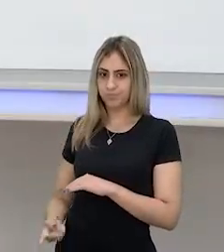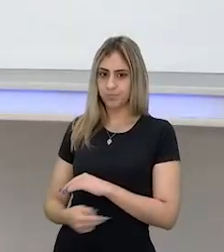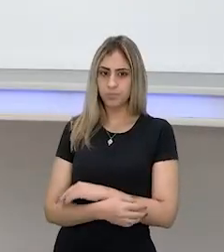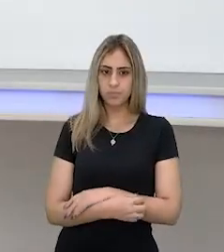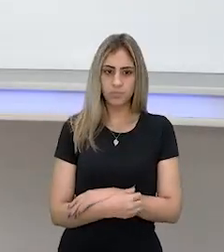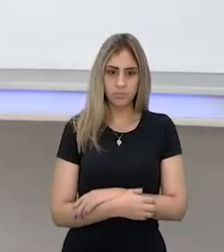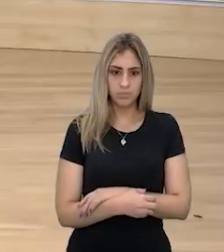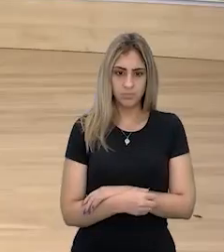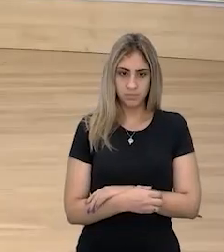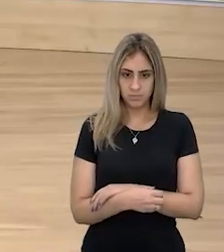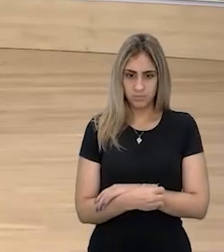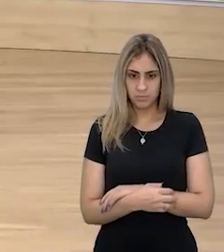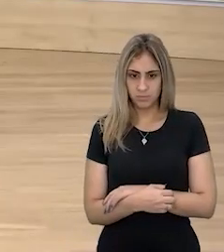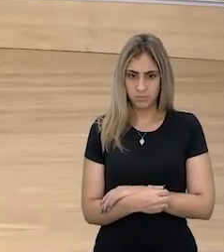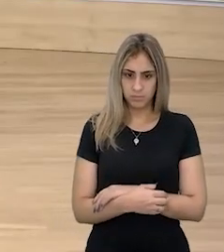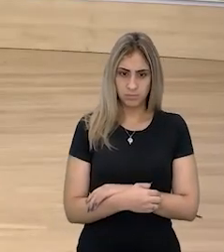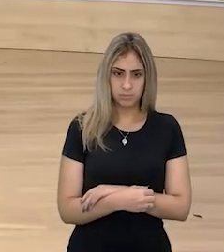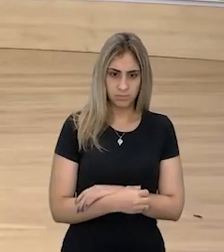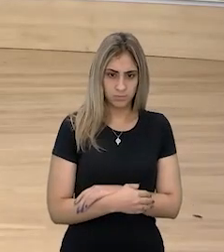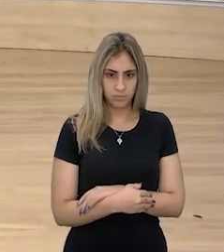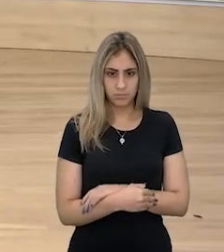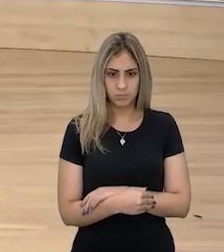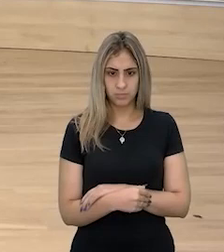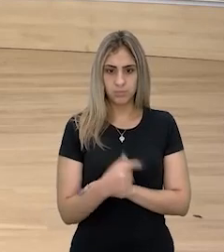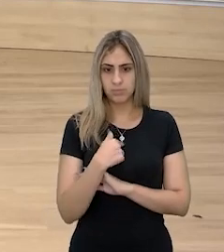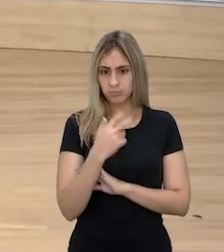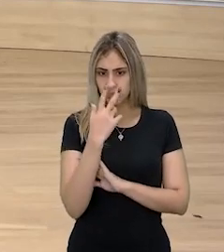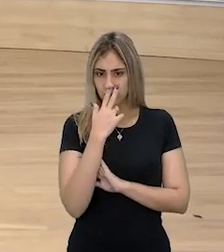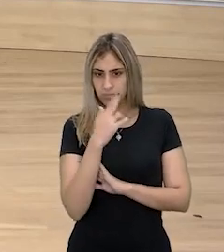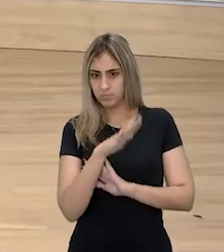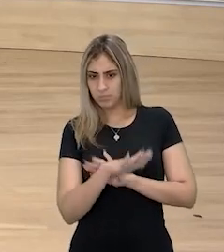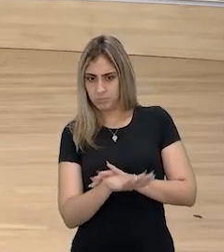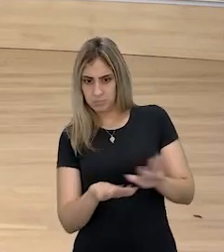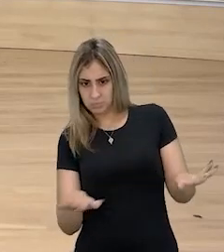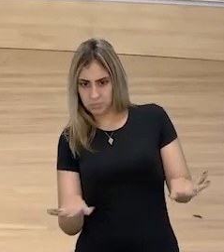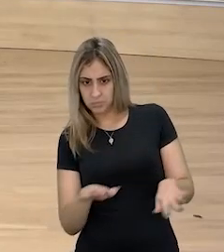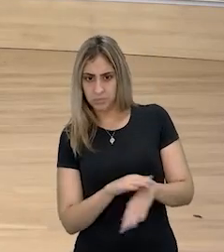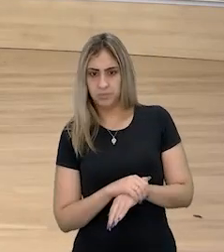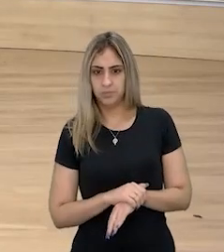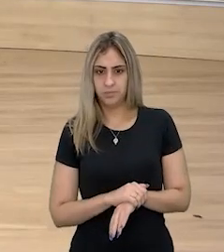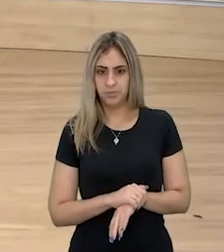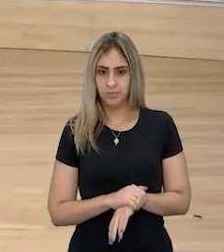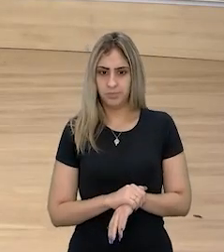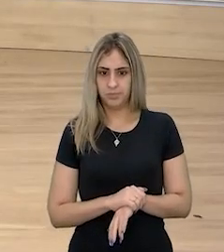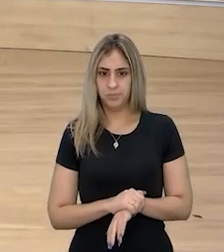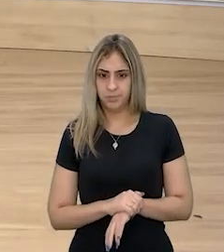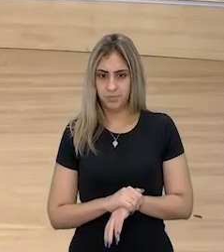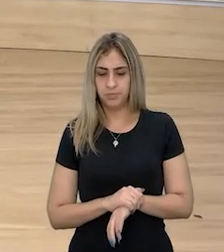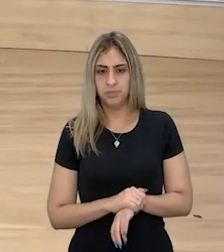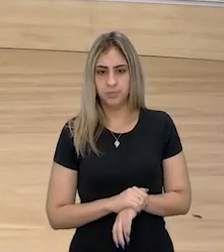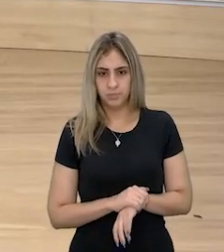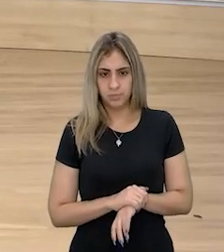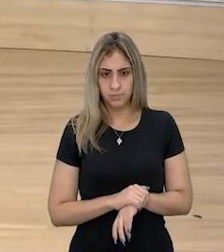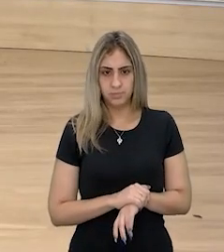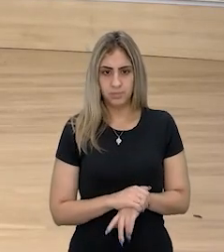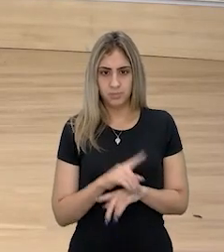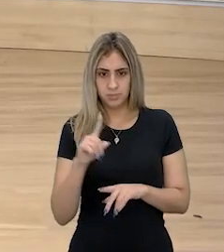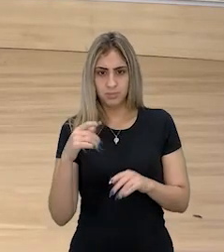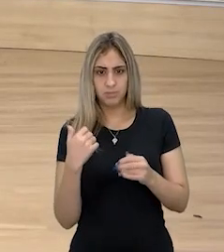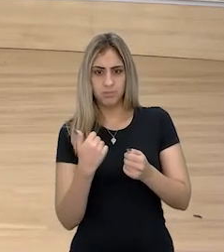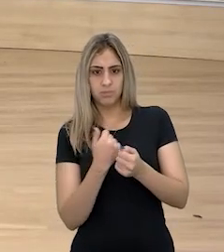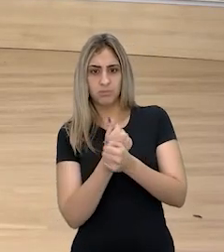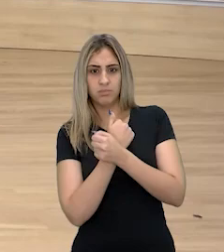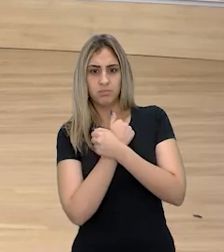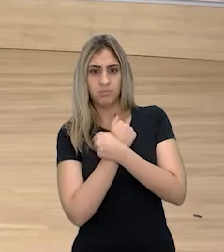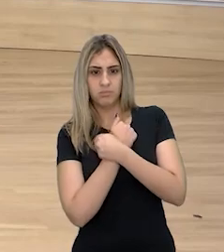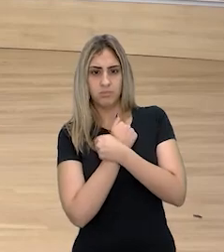costela. Eu caí. Aí eu, né, achei que acabou. Fica nas minhas costas. Não acabou nada, viu, Só gente? Só que ela vai me estrangular por